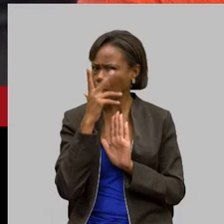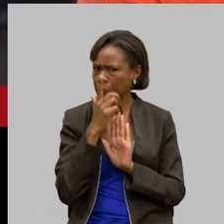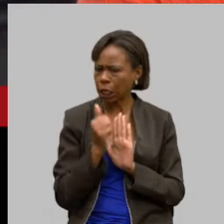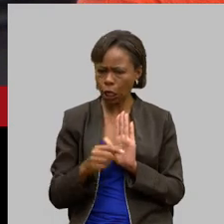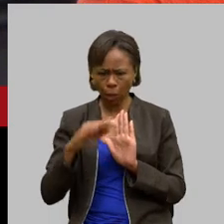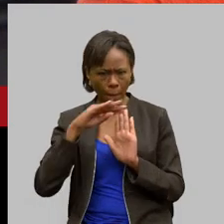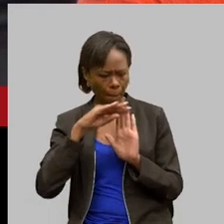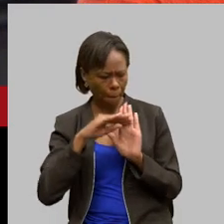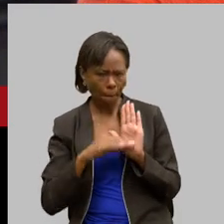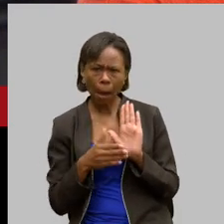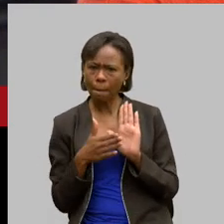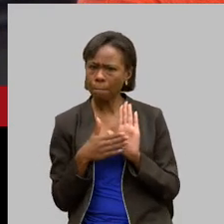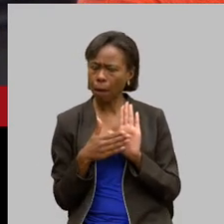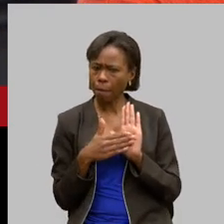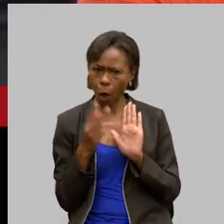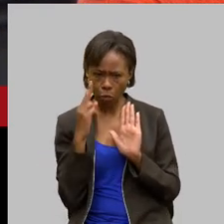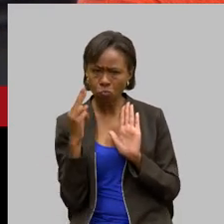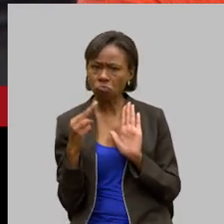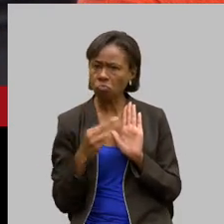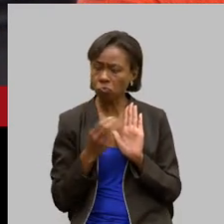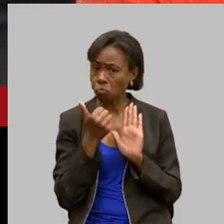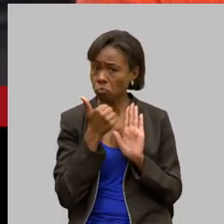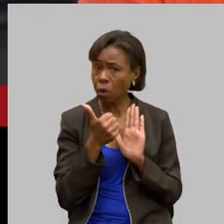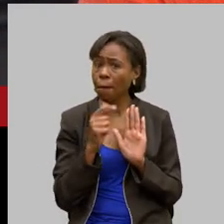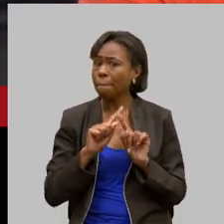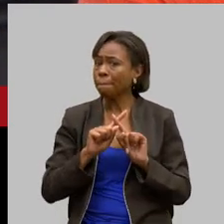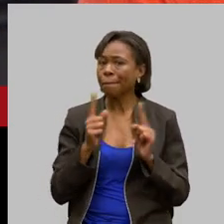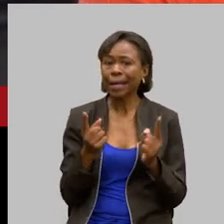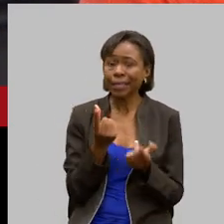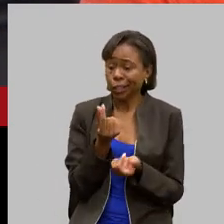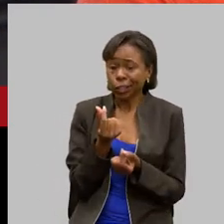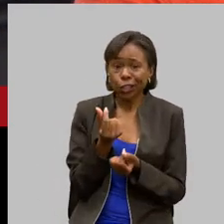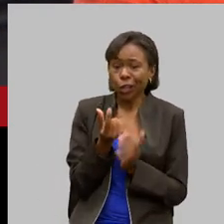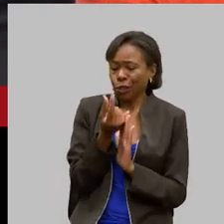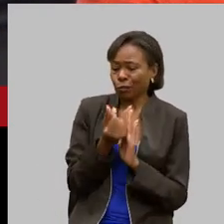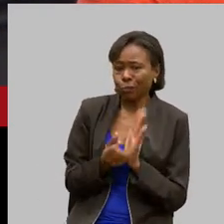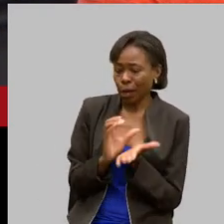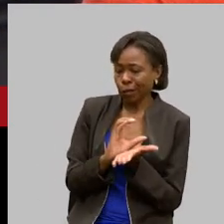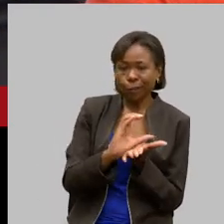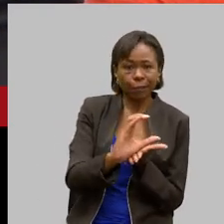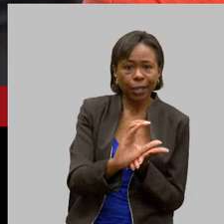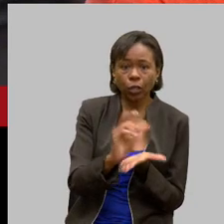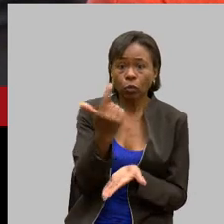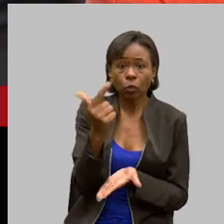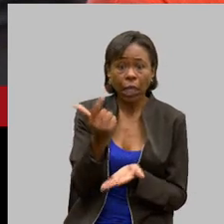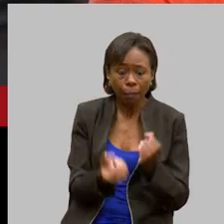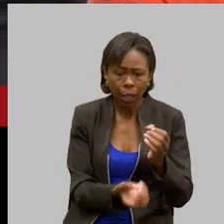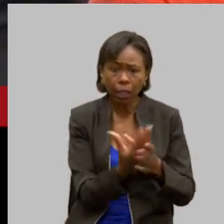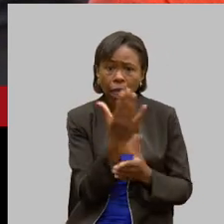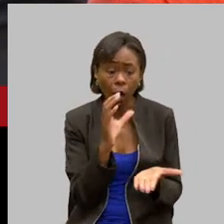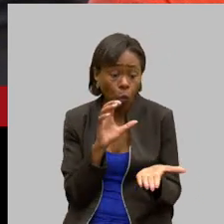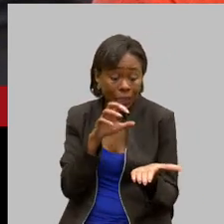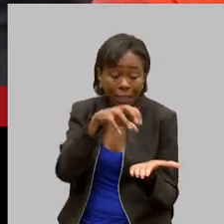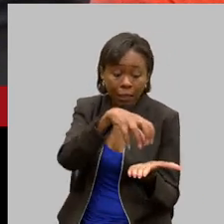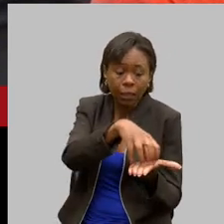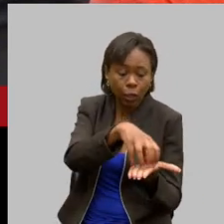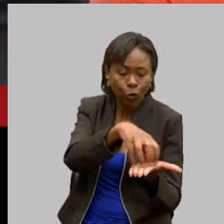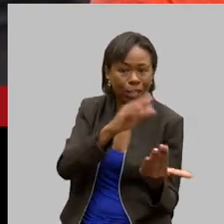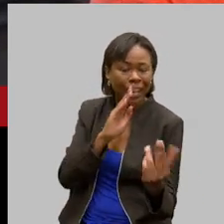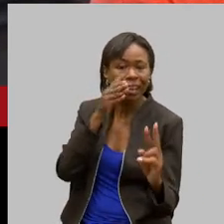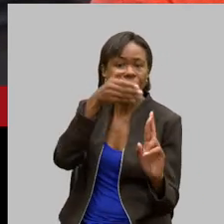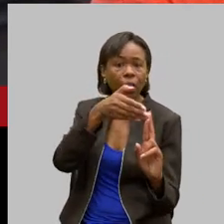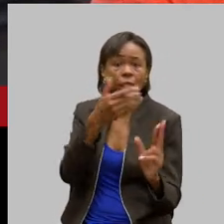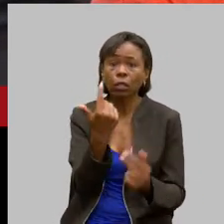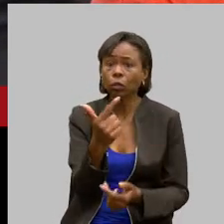quando a gente também não tem uma dotação orçamentária paraa criação desse centro de referência fica muito difícil em falar